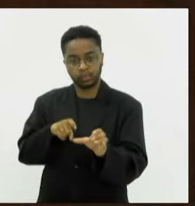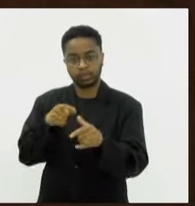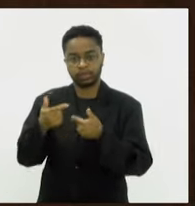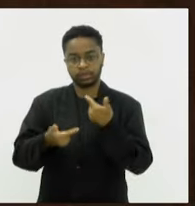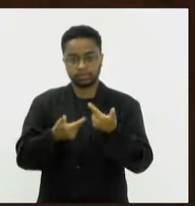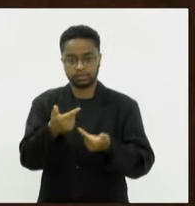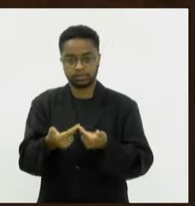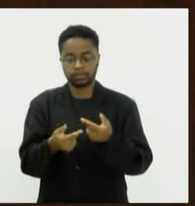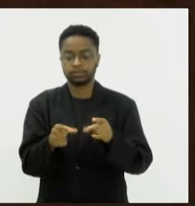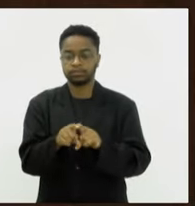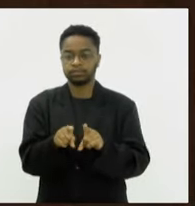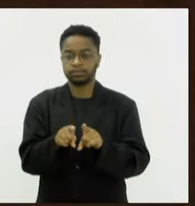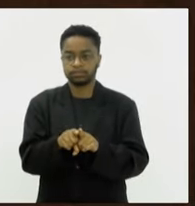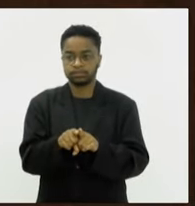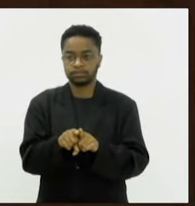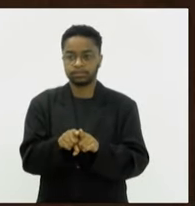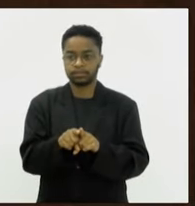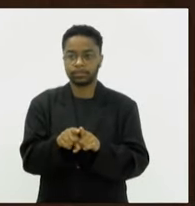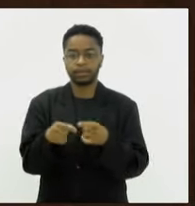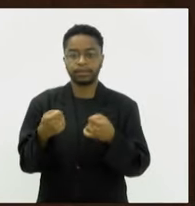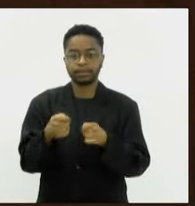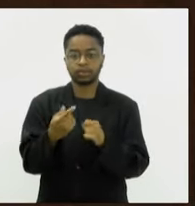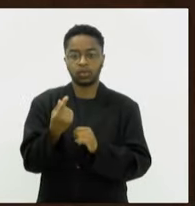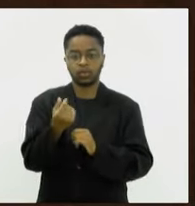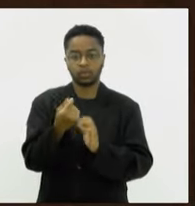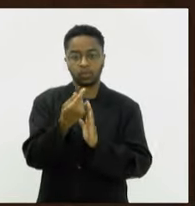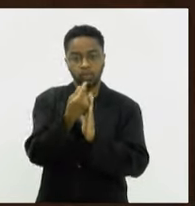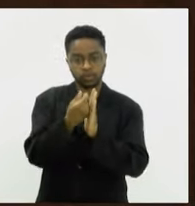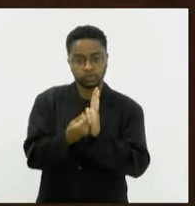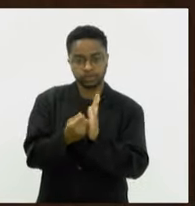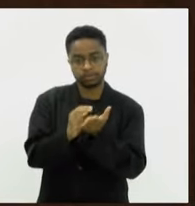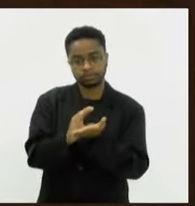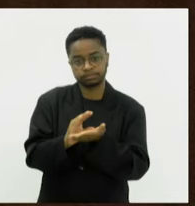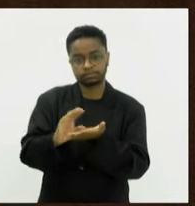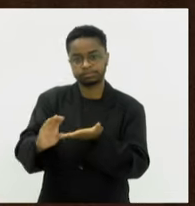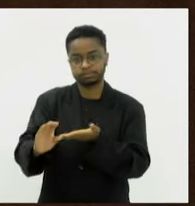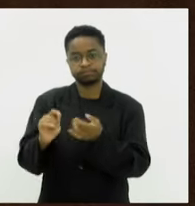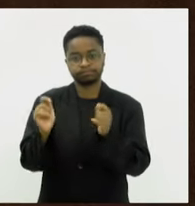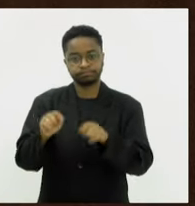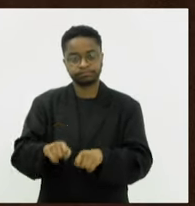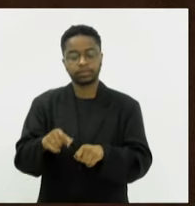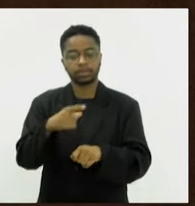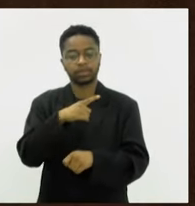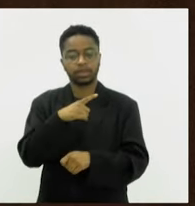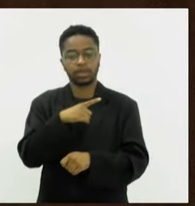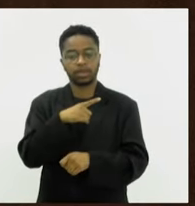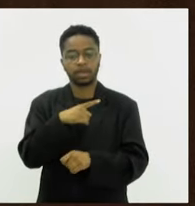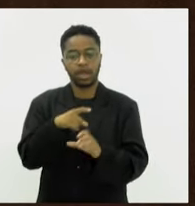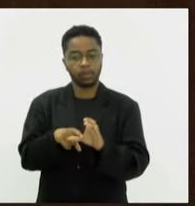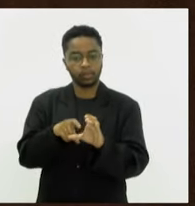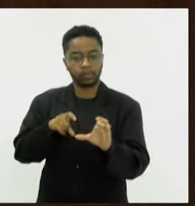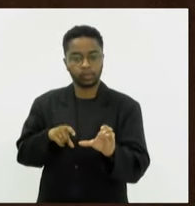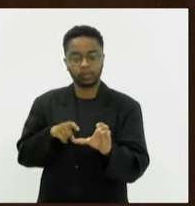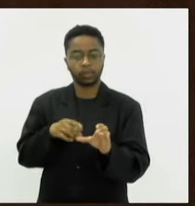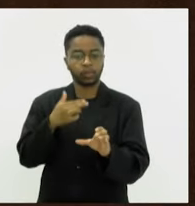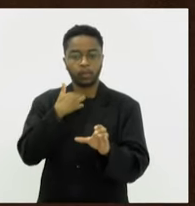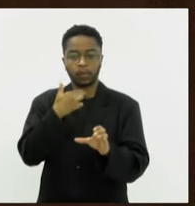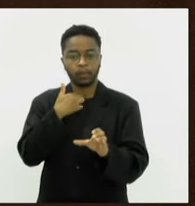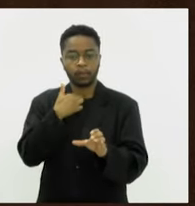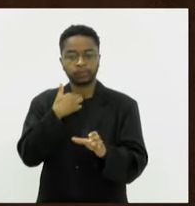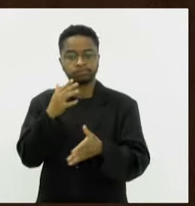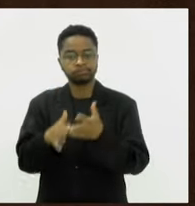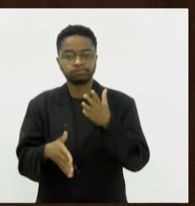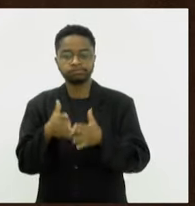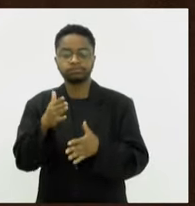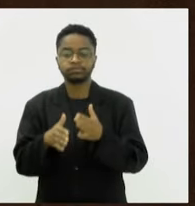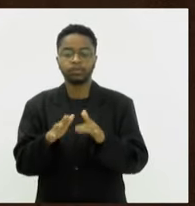trabalho, que tenha ali orçamento necessário para que a sua autonomia não possa ser contaminada também